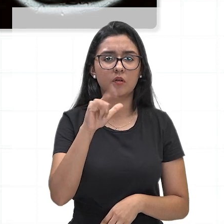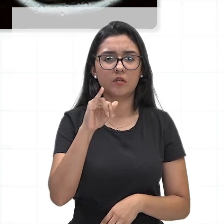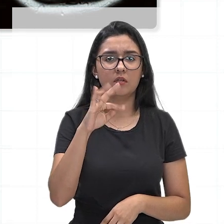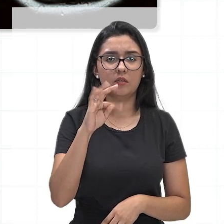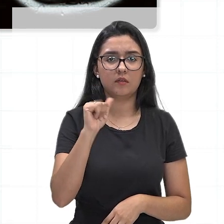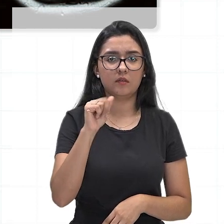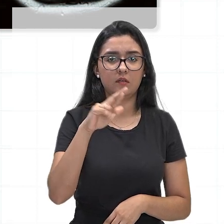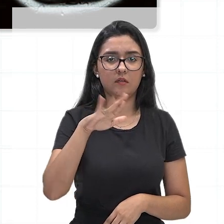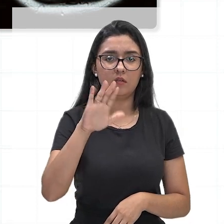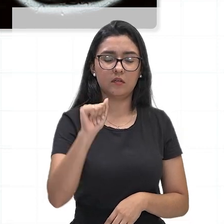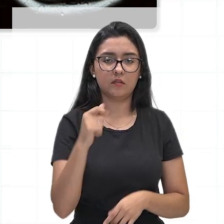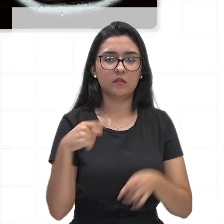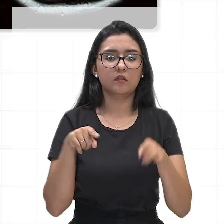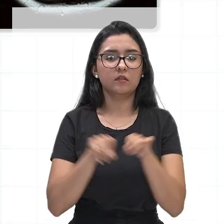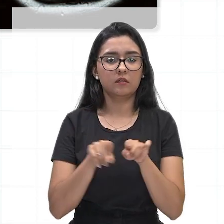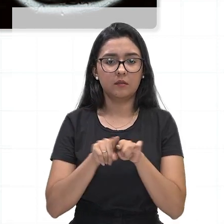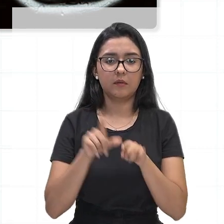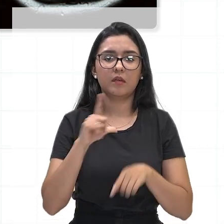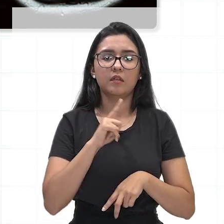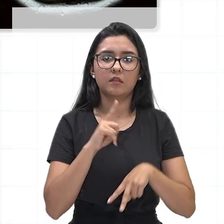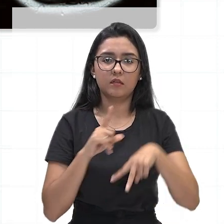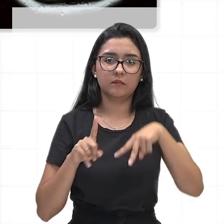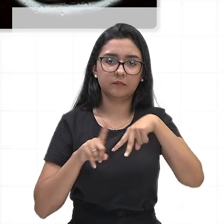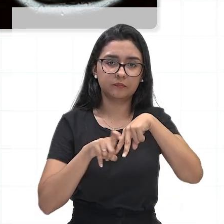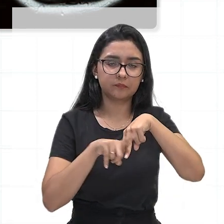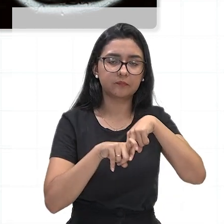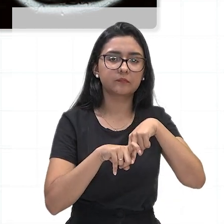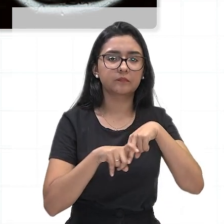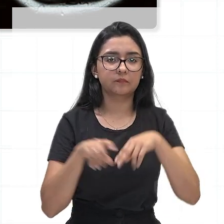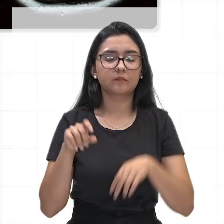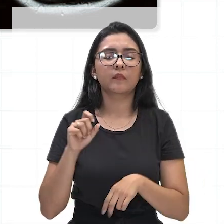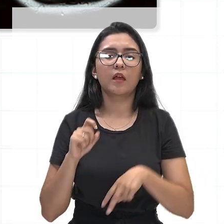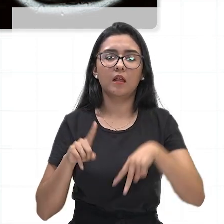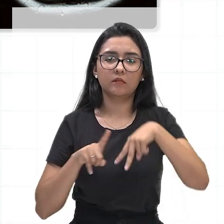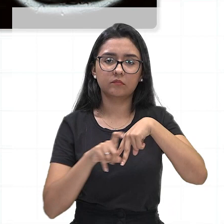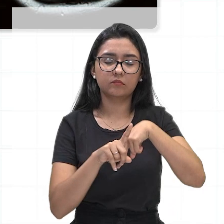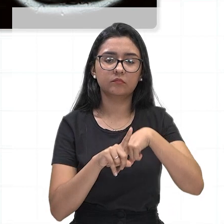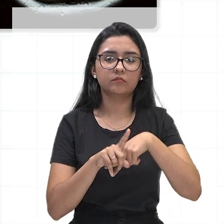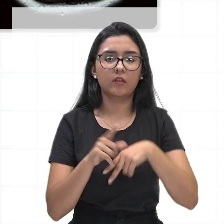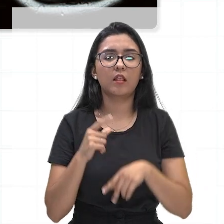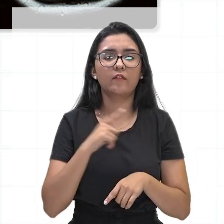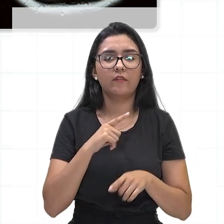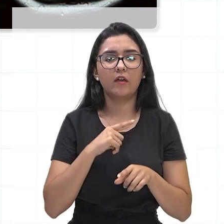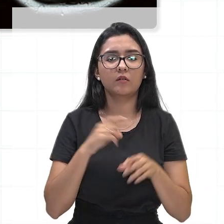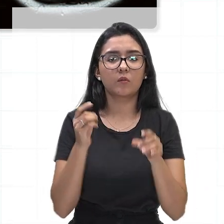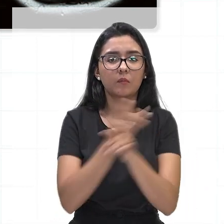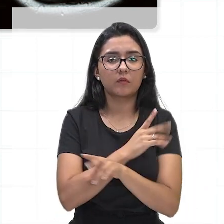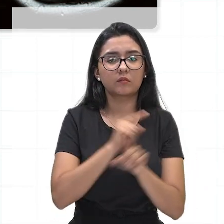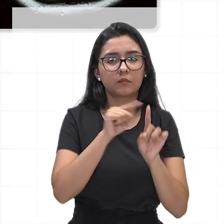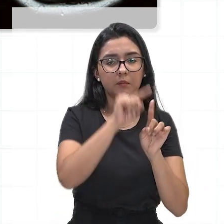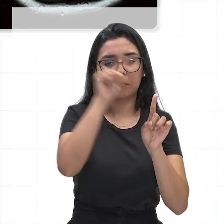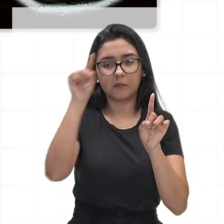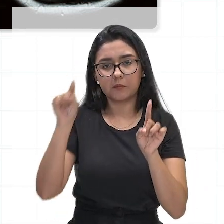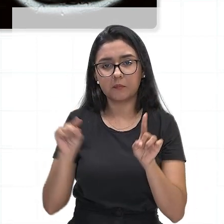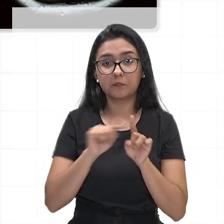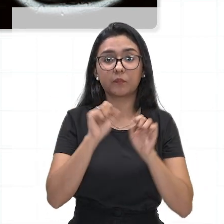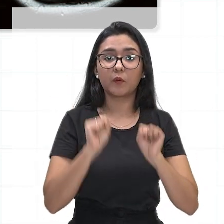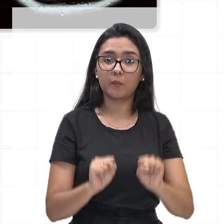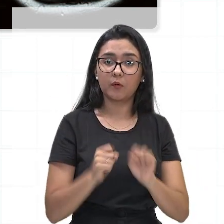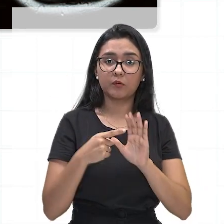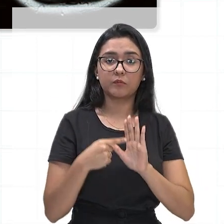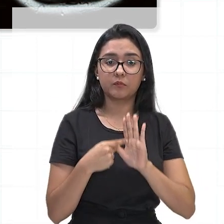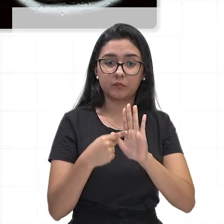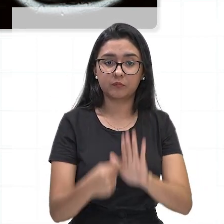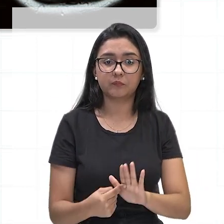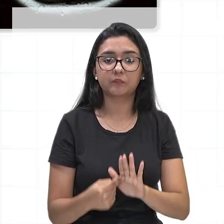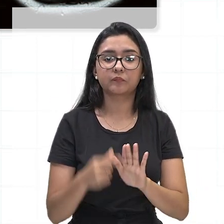nome. Elas têm no homem o seu hospedeiro definitivo, então é onde elas vão completar o seu ciclo, podendo apresentar